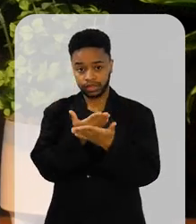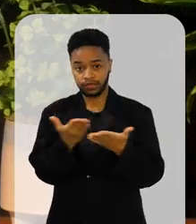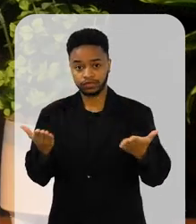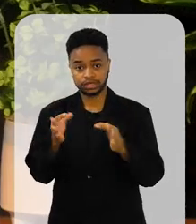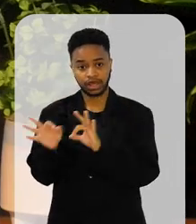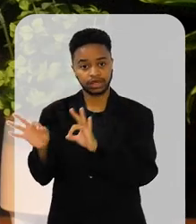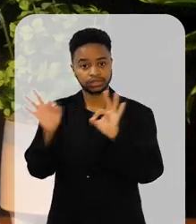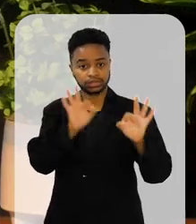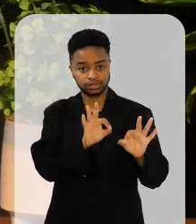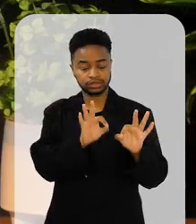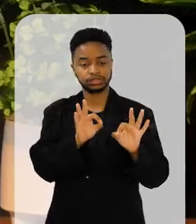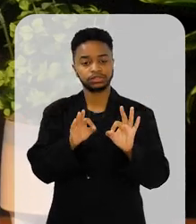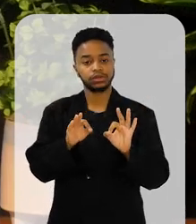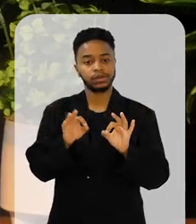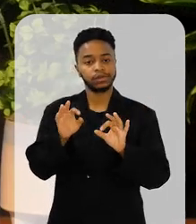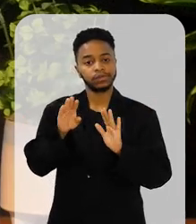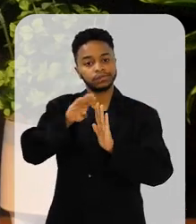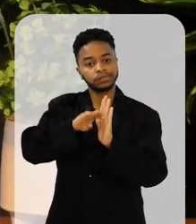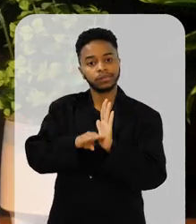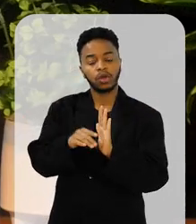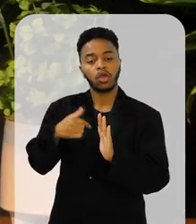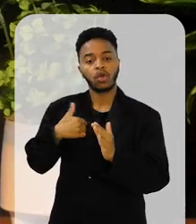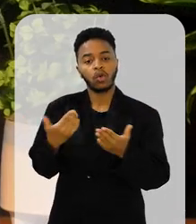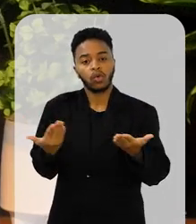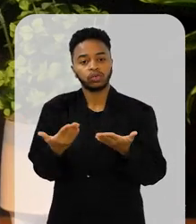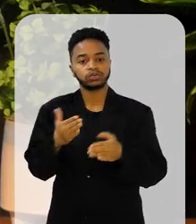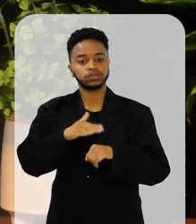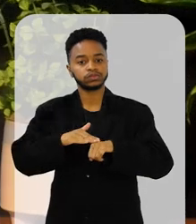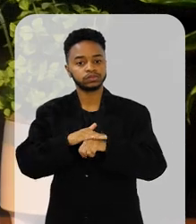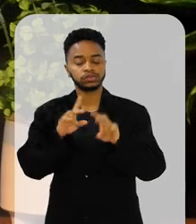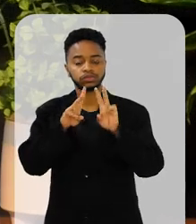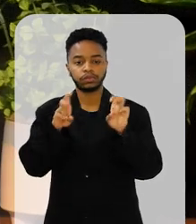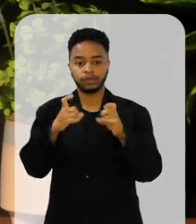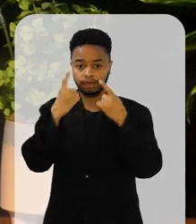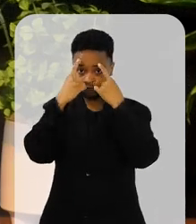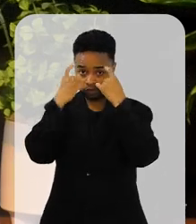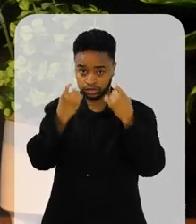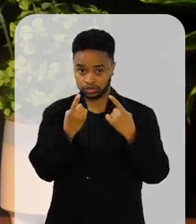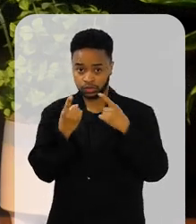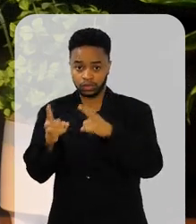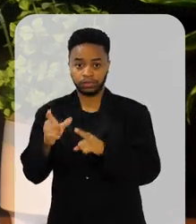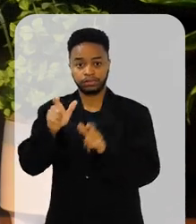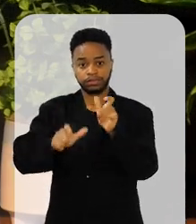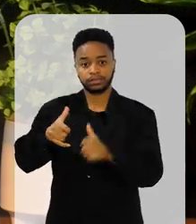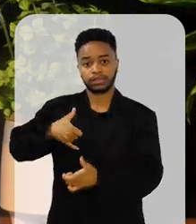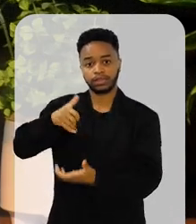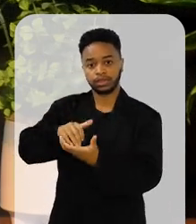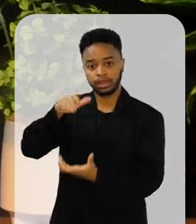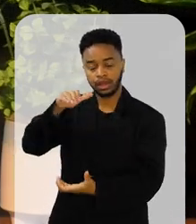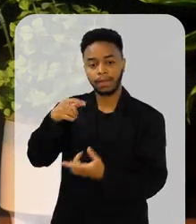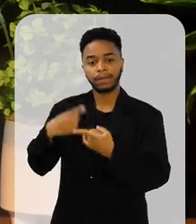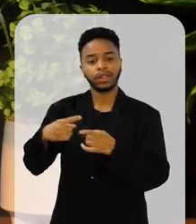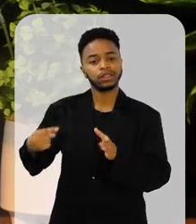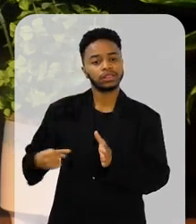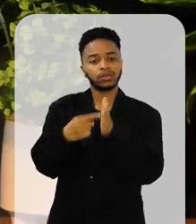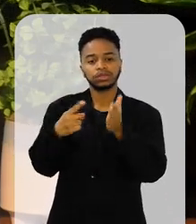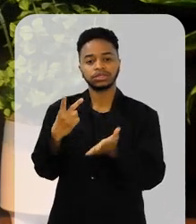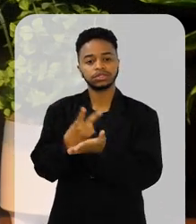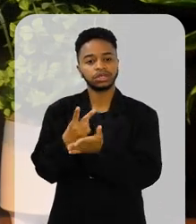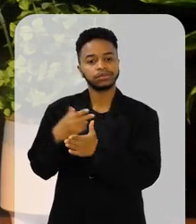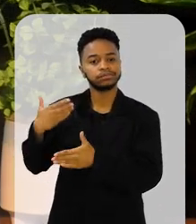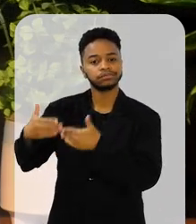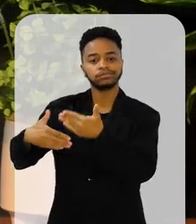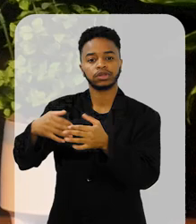você que nos acompanhou até agora. Hoje conversamos sobre violência contra idosos. Cada denúncia é um